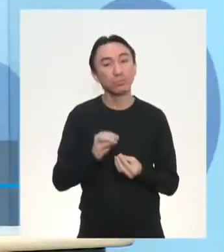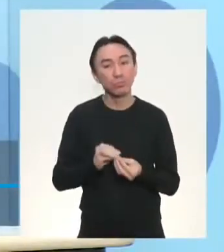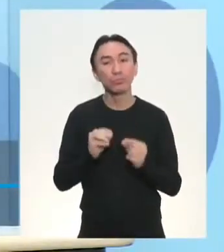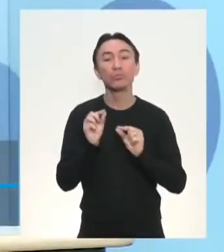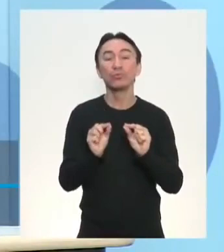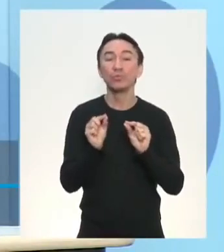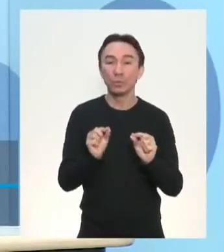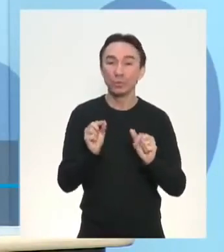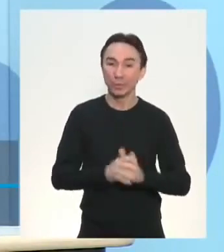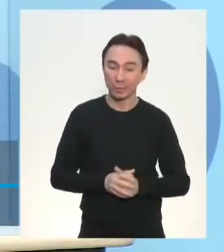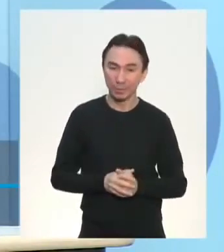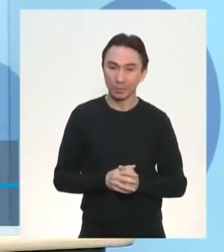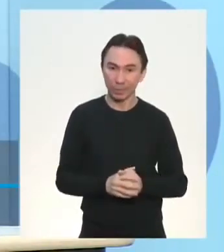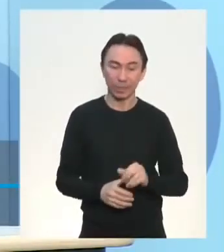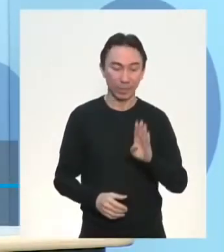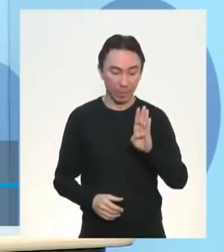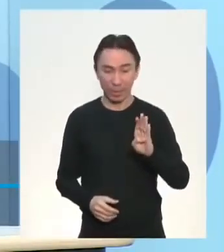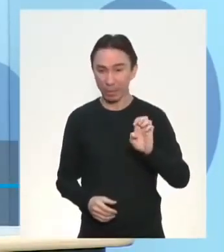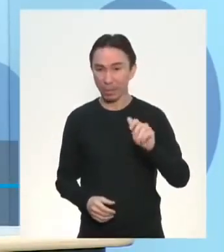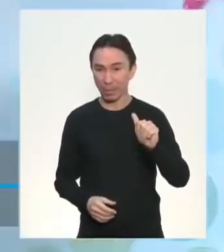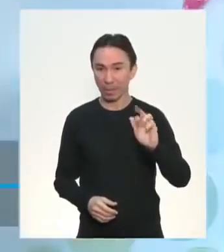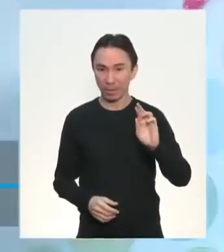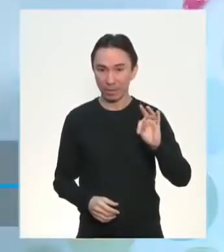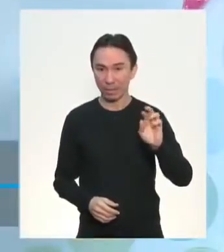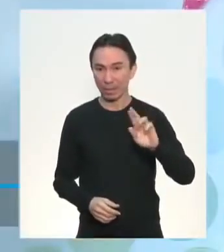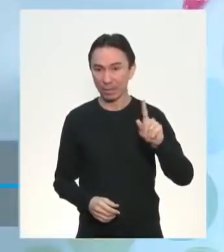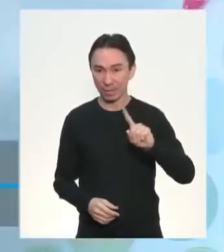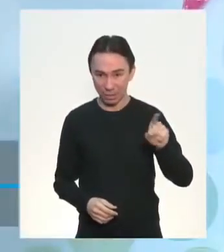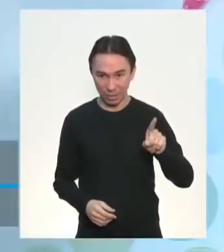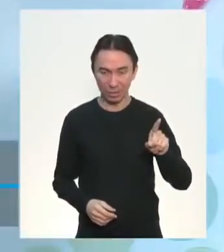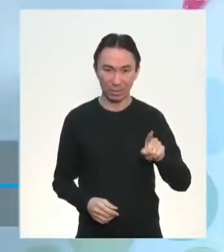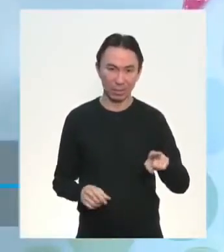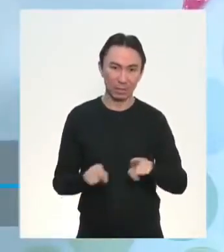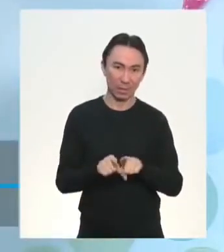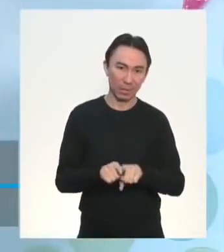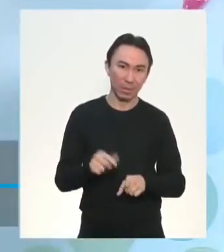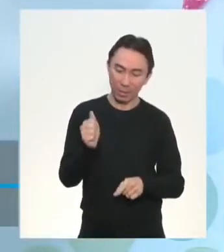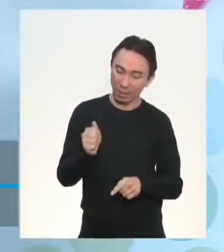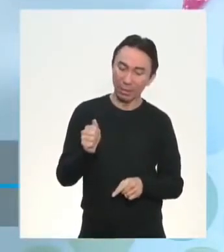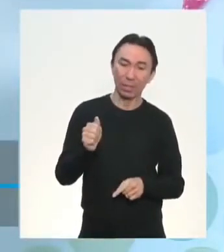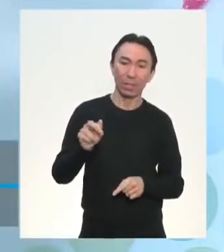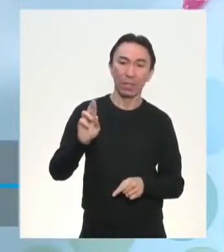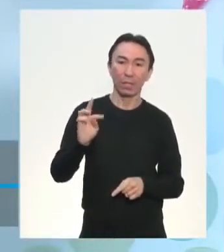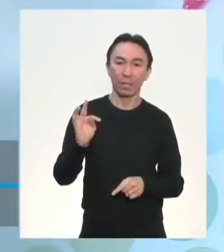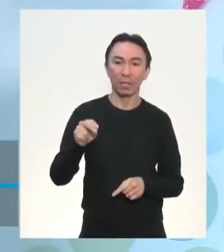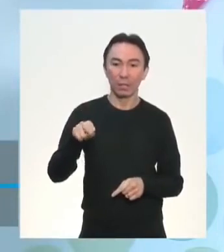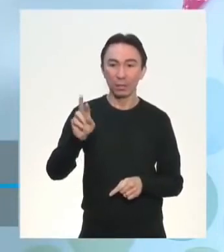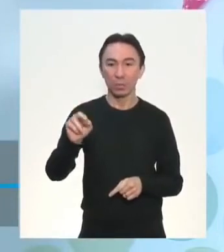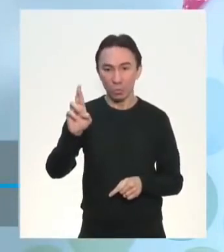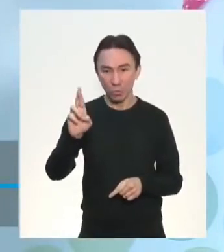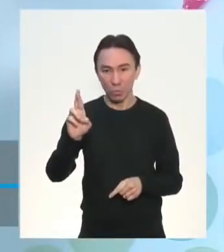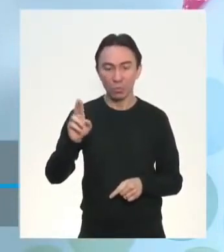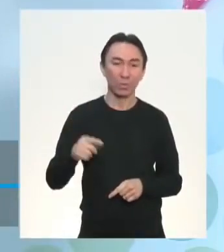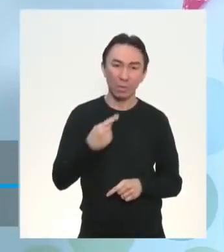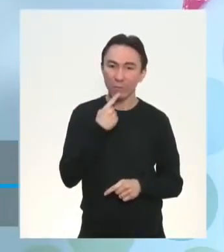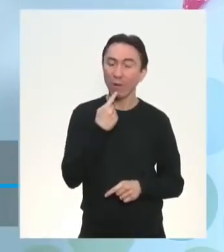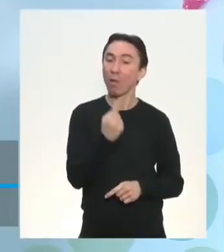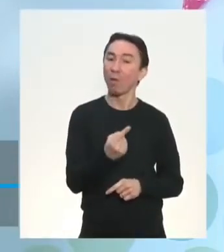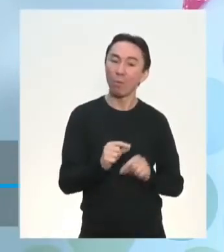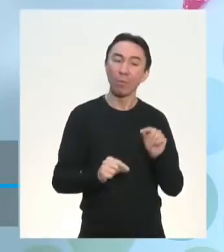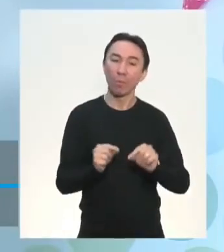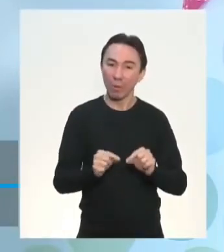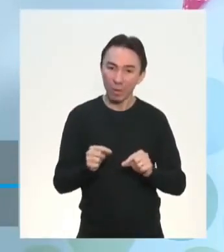da Prodaiane. Muito bem. É mais ou menos o que o Arthur, da professora Laudineia, colocou. Continua a leitura,